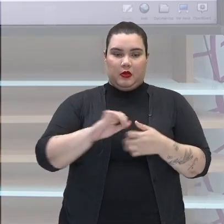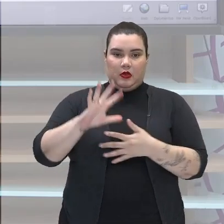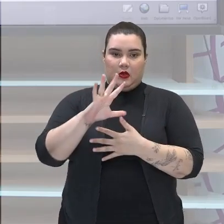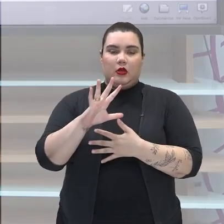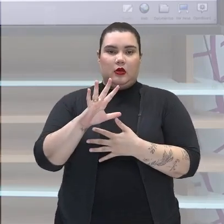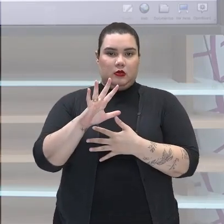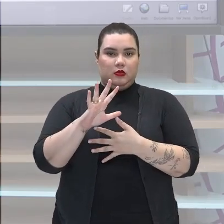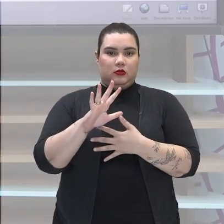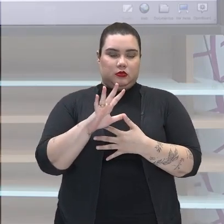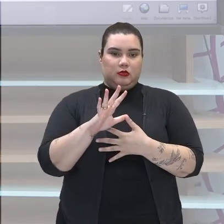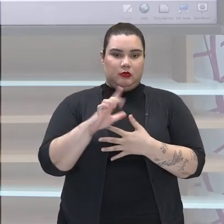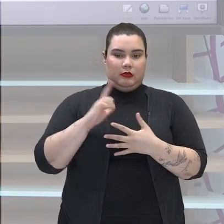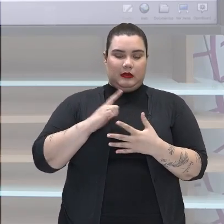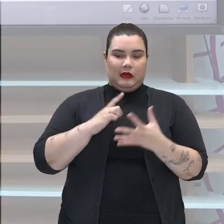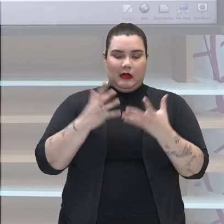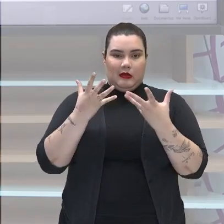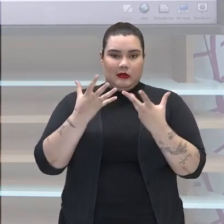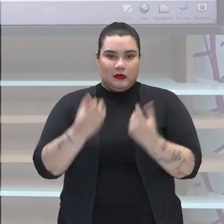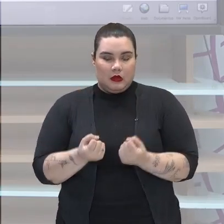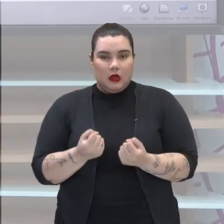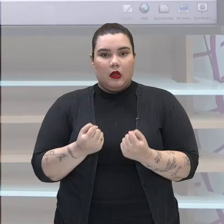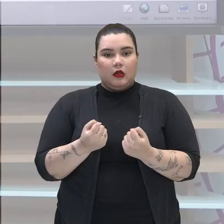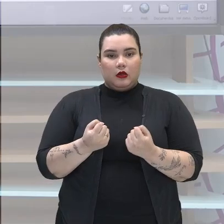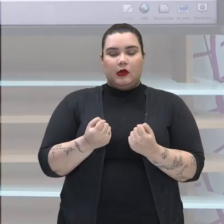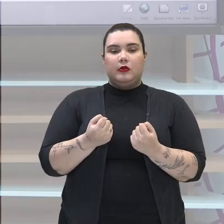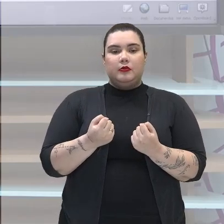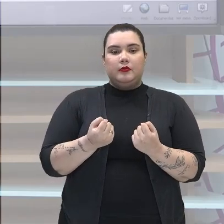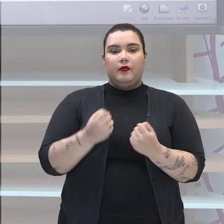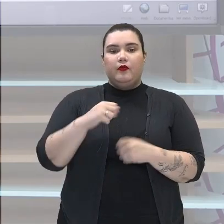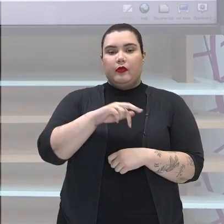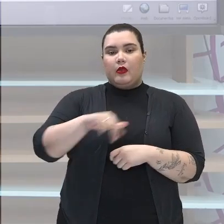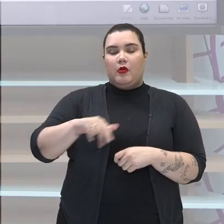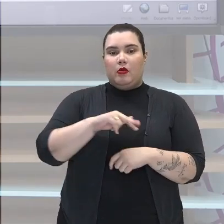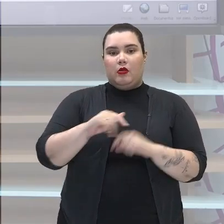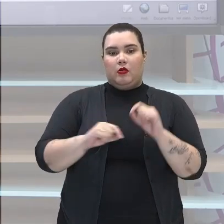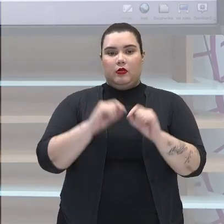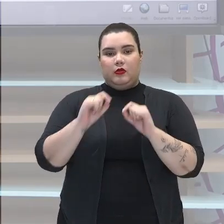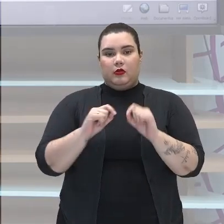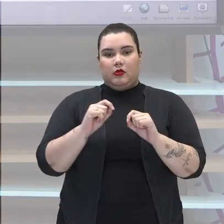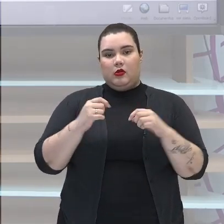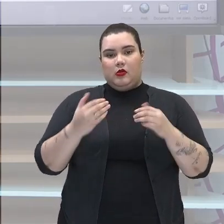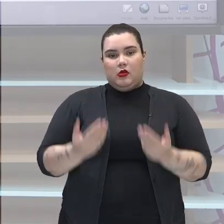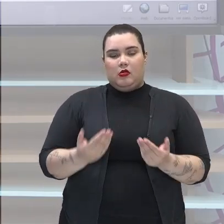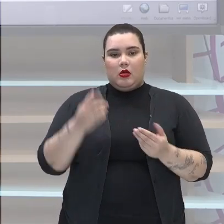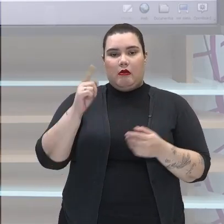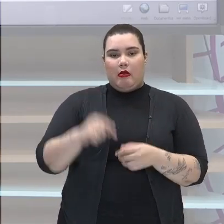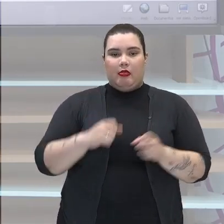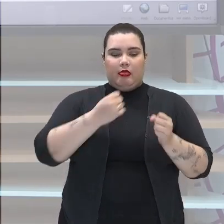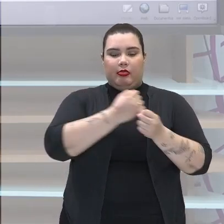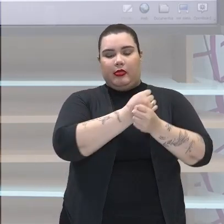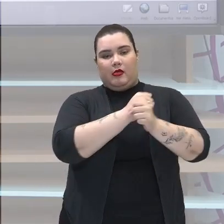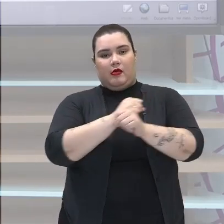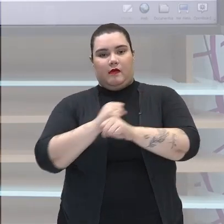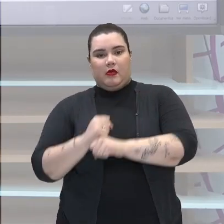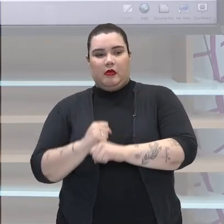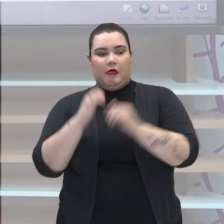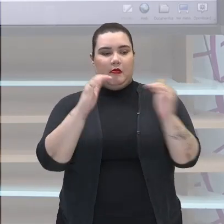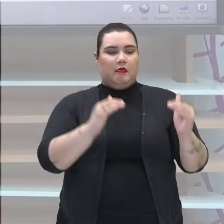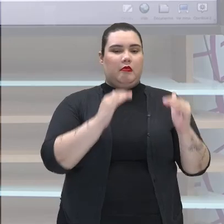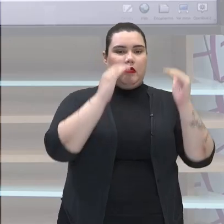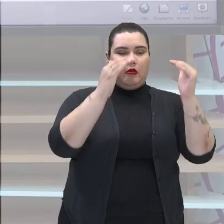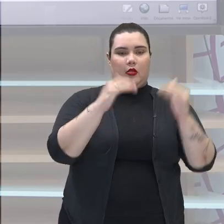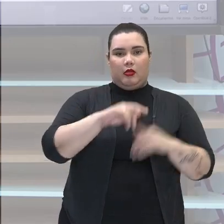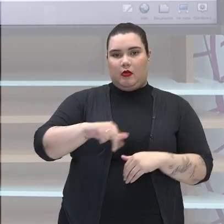nação americana toma para si, não é como o ponto, né, do bom defensor ou de um super-herói,